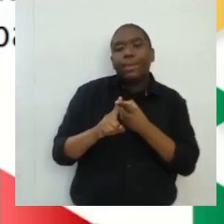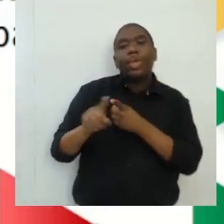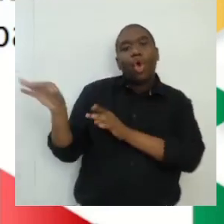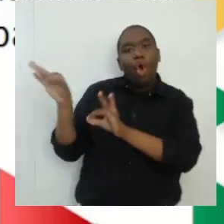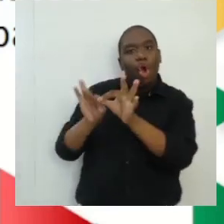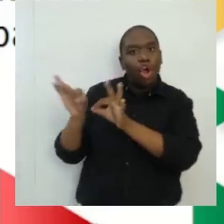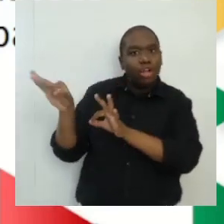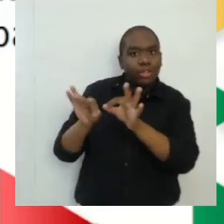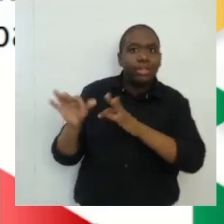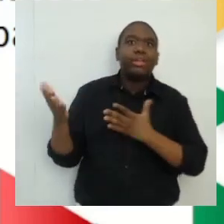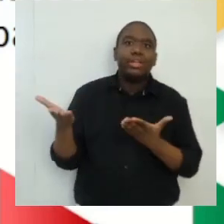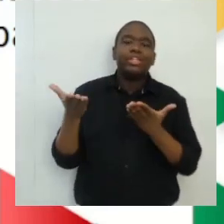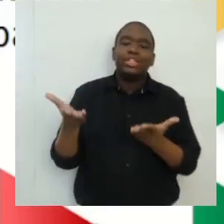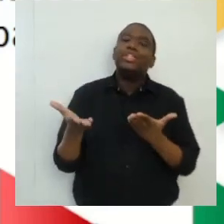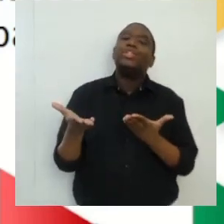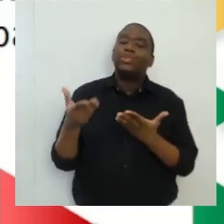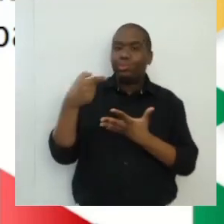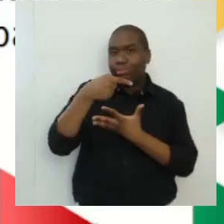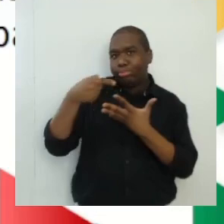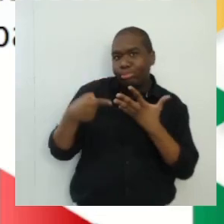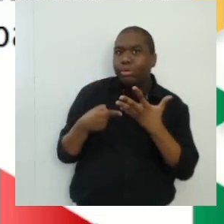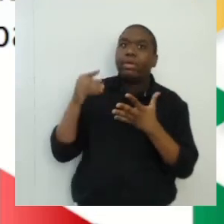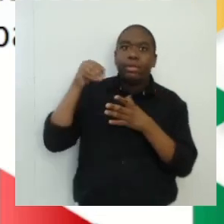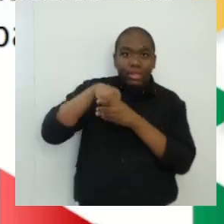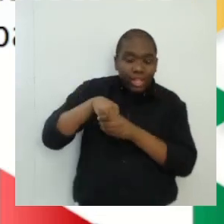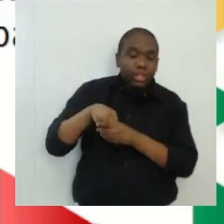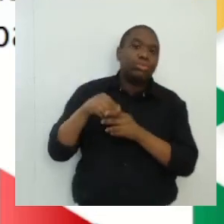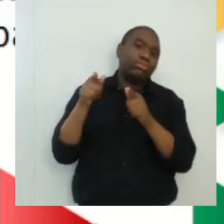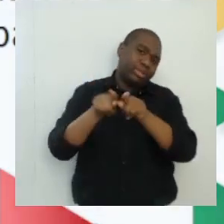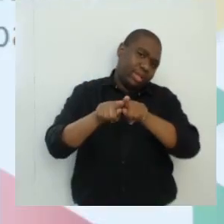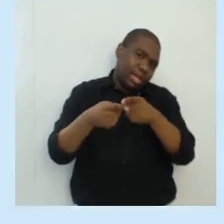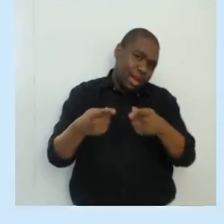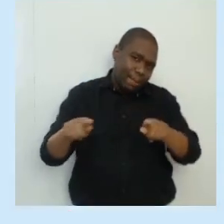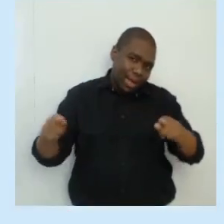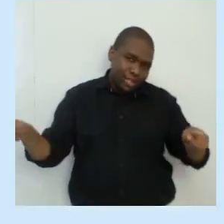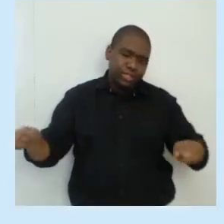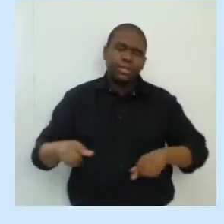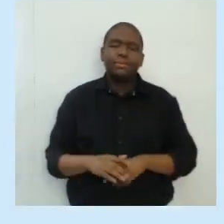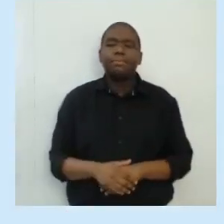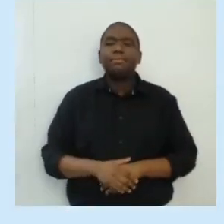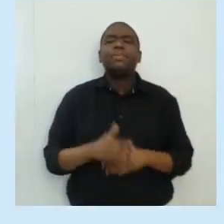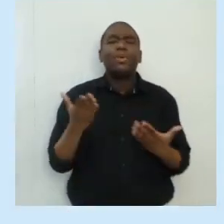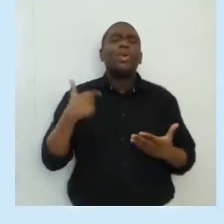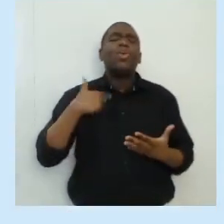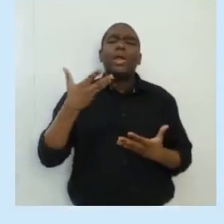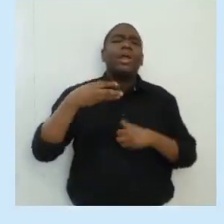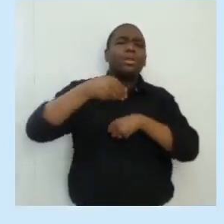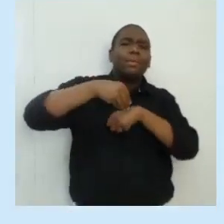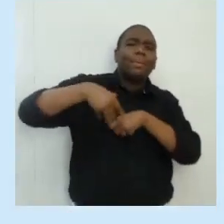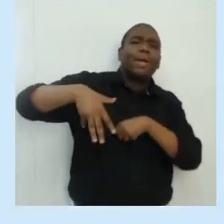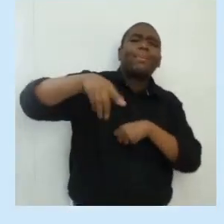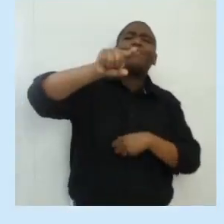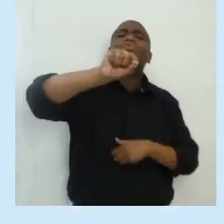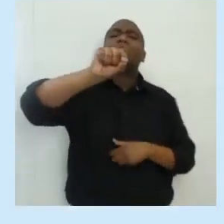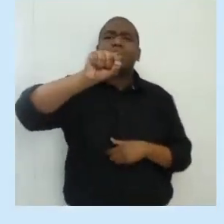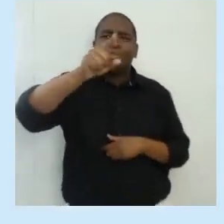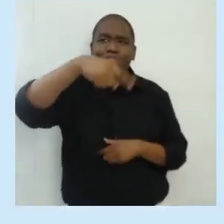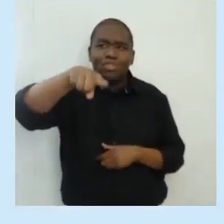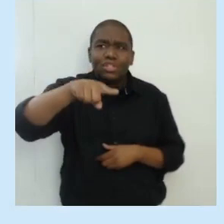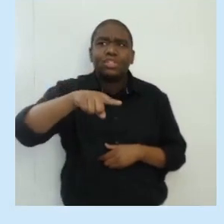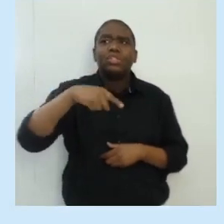ordem. São essas as partes que compõem a gramática. Enfim, o que eu quero dizer para vocês? Que quando a gente fala em